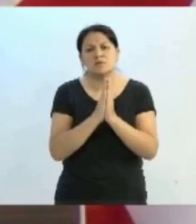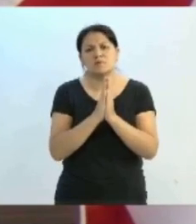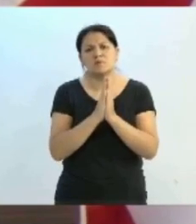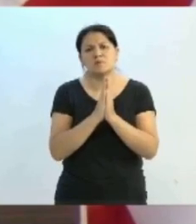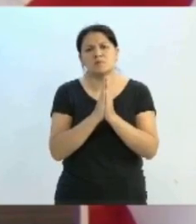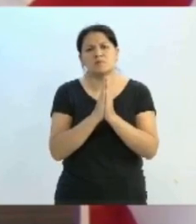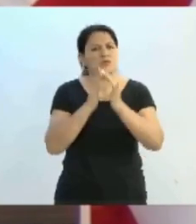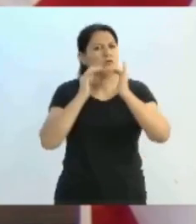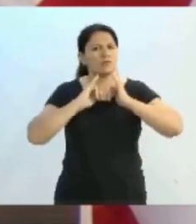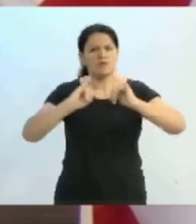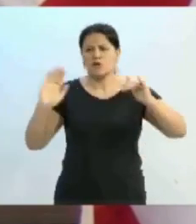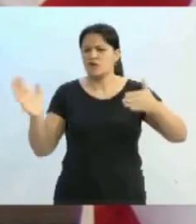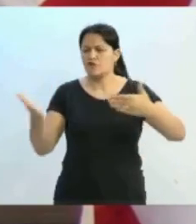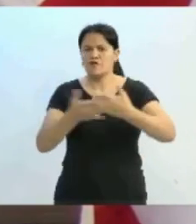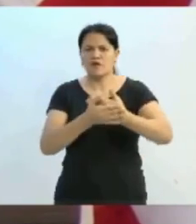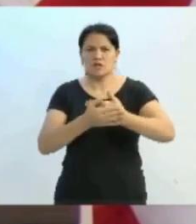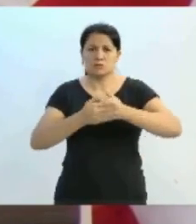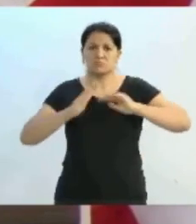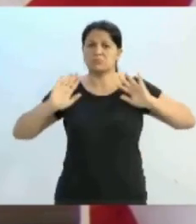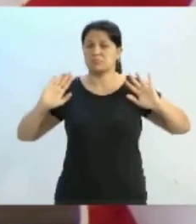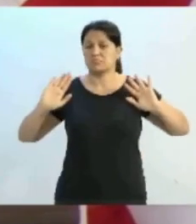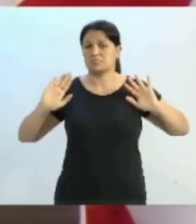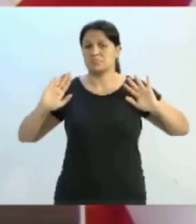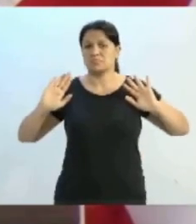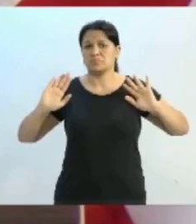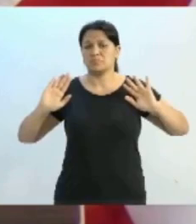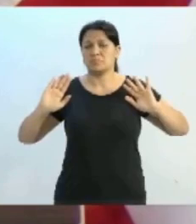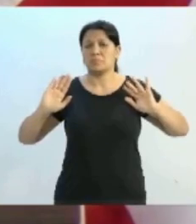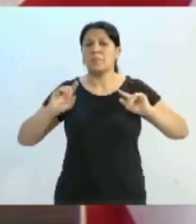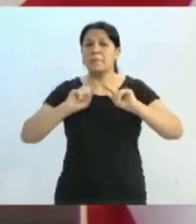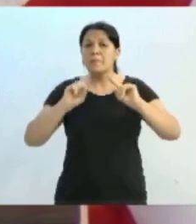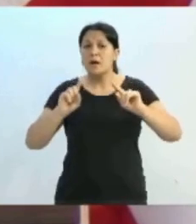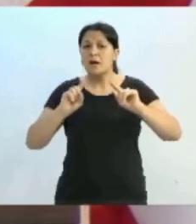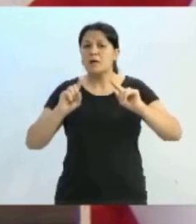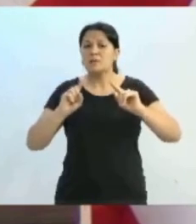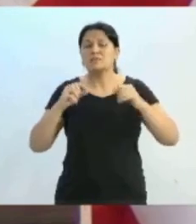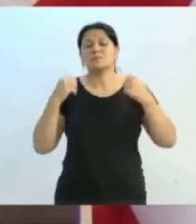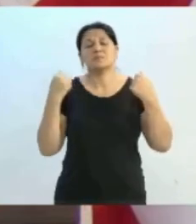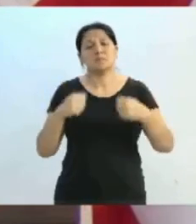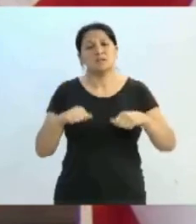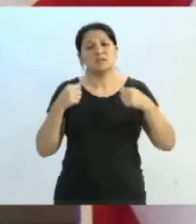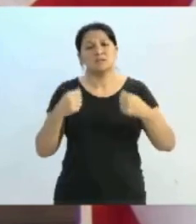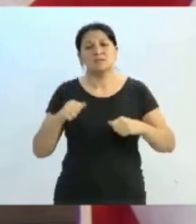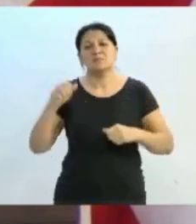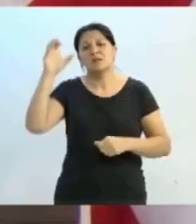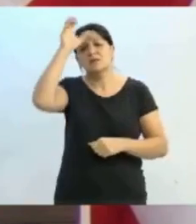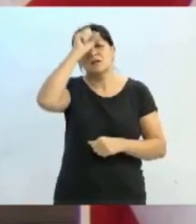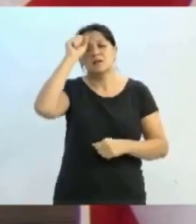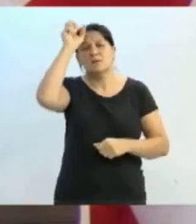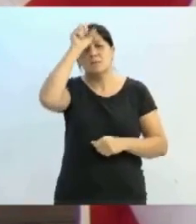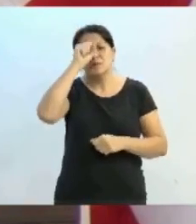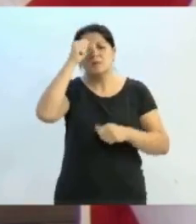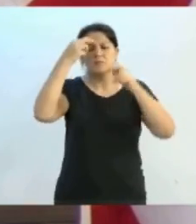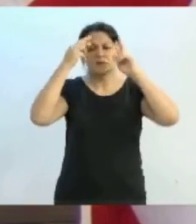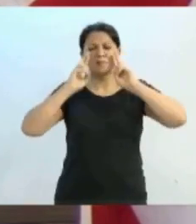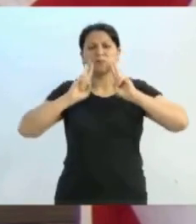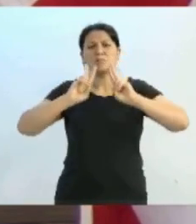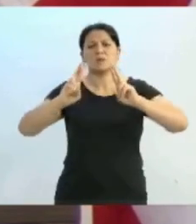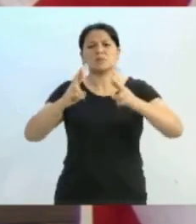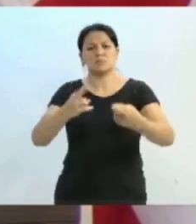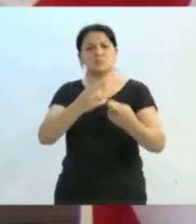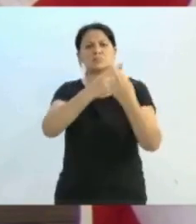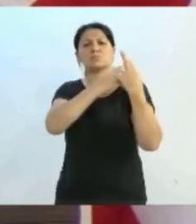estou dizendo que deve fechar ou não não quero dizer sobre isso eu quero dizer a gente precisa aprender a ter responsabilidade